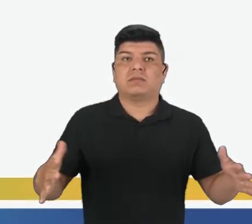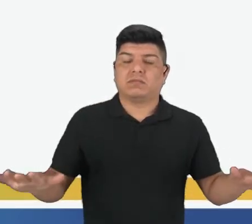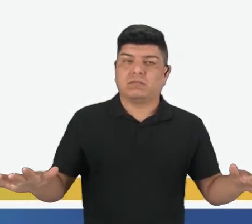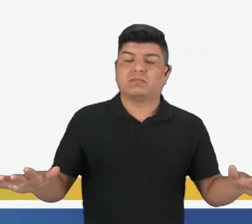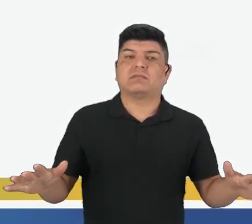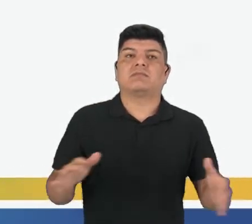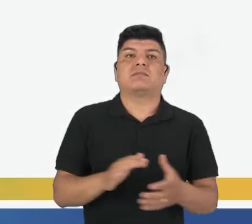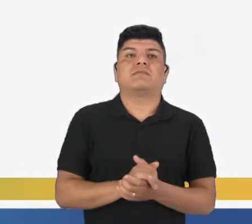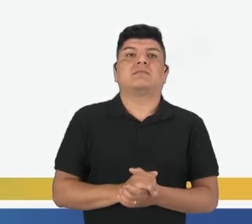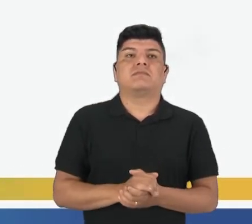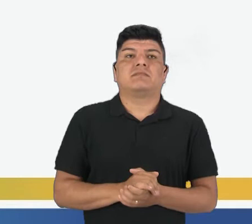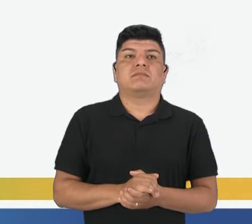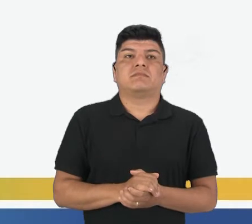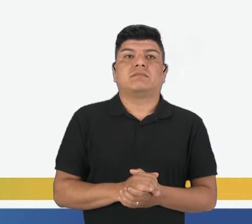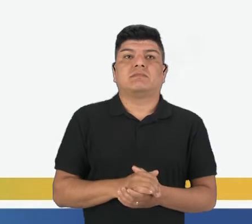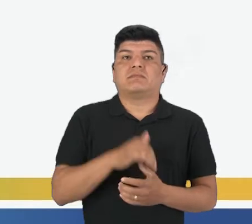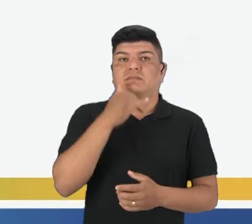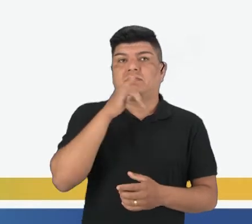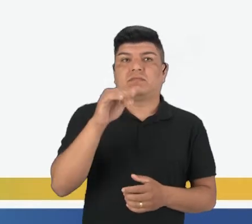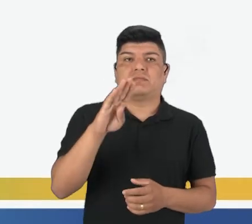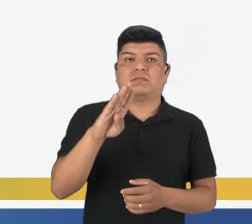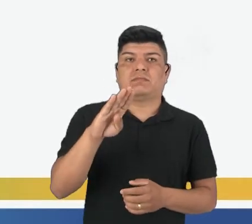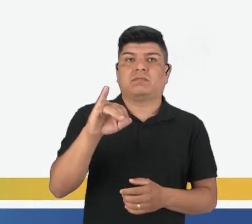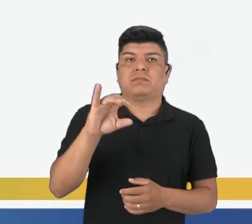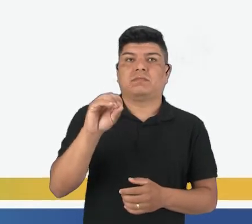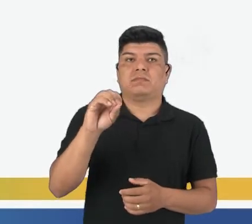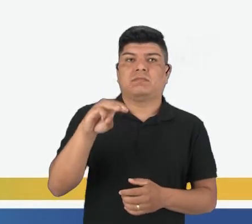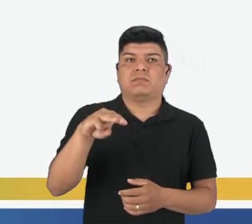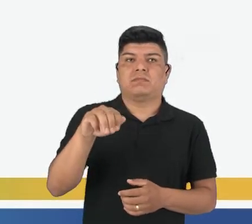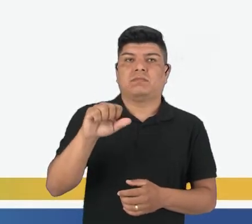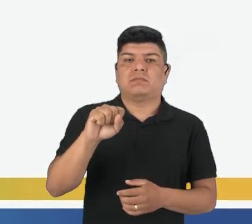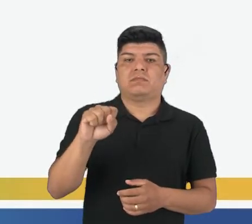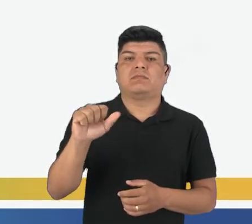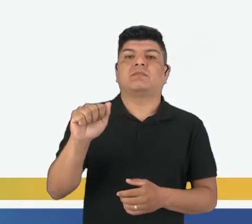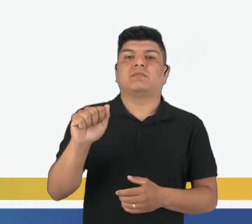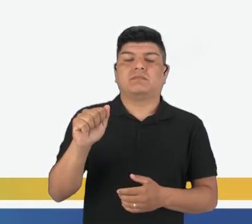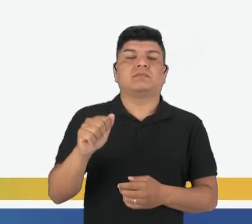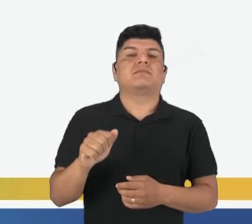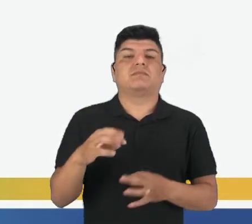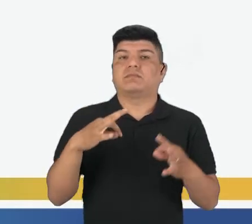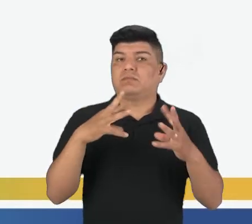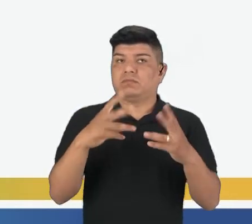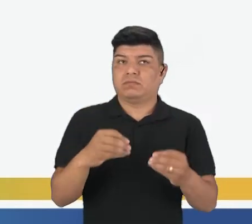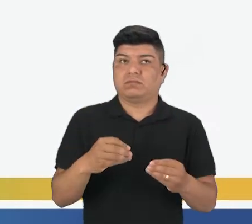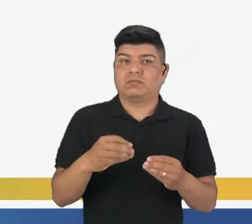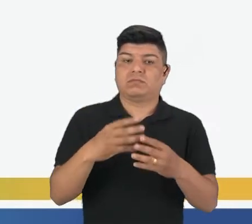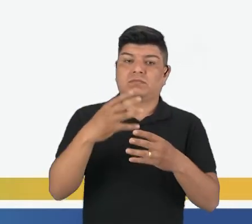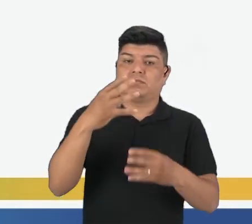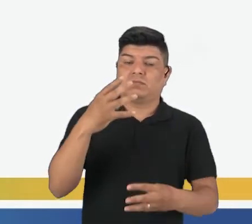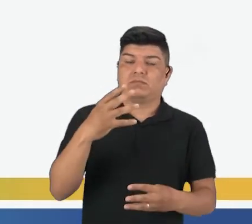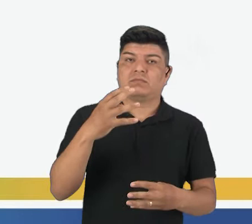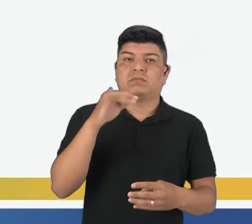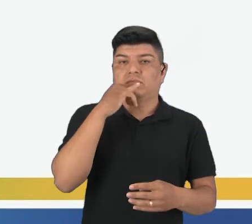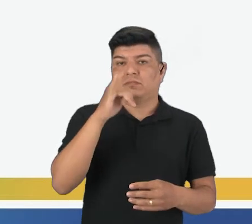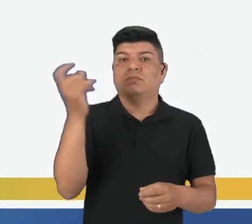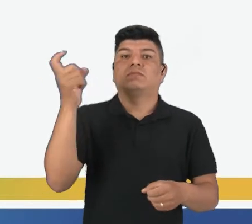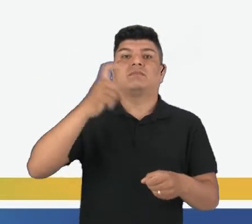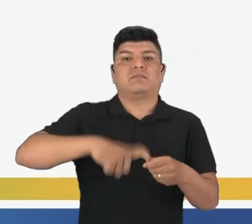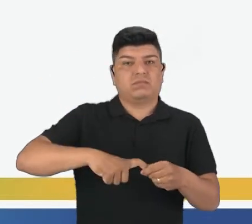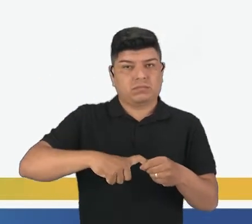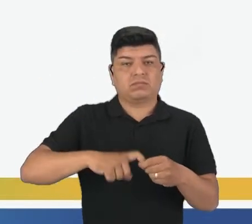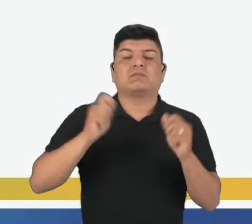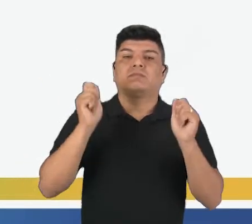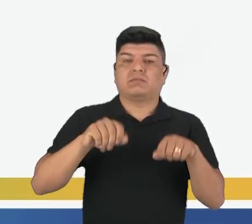ondas, a energia biomassa. Todas essas, elas são energias renováveis, né? Que